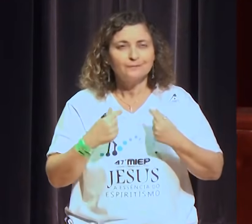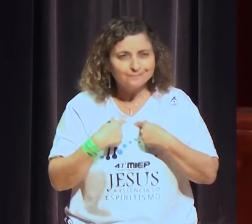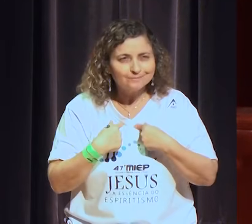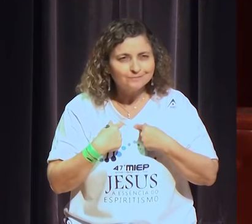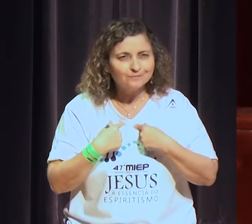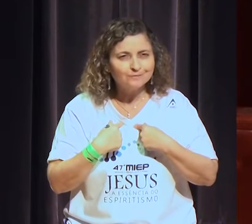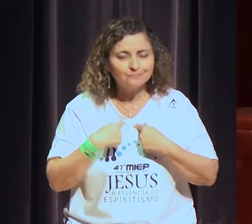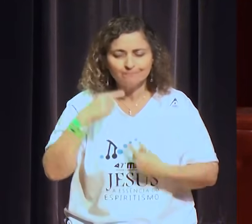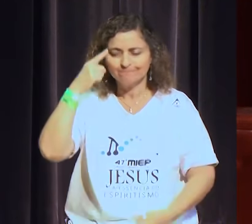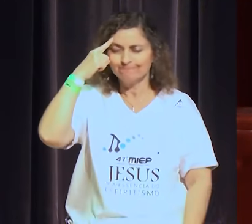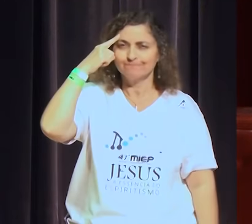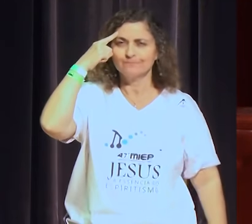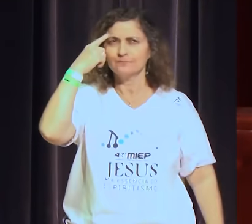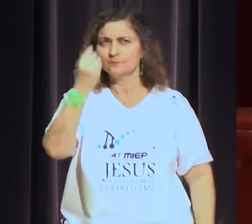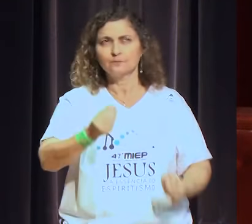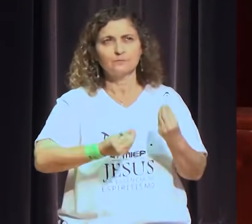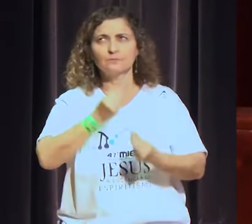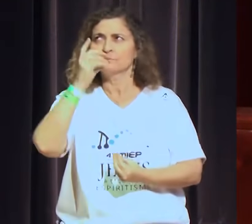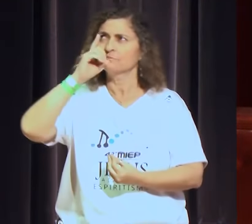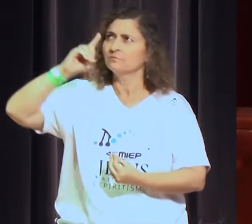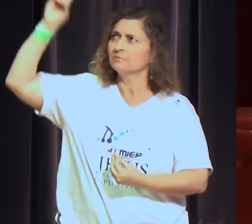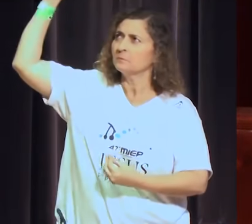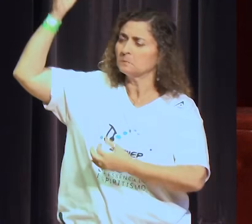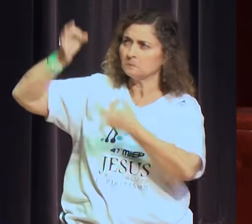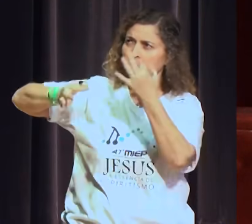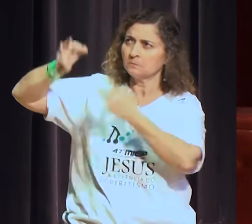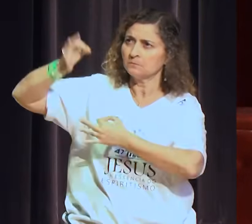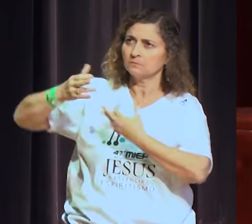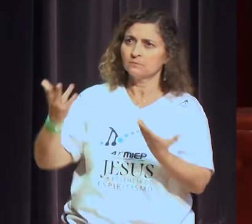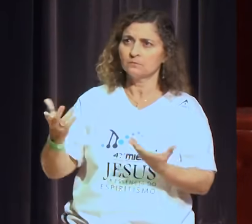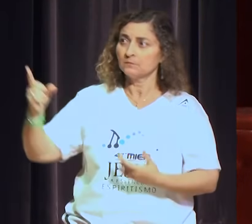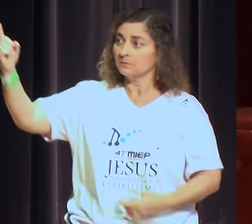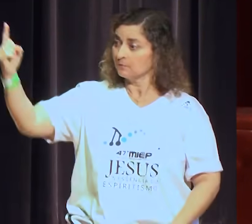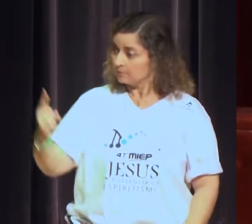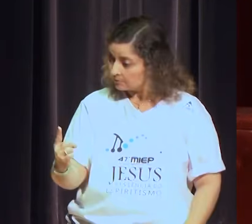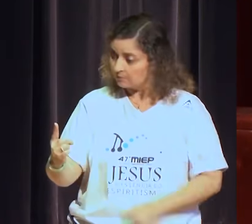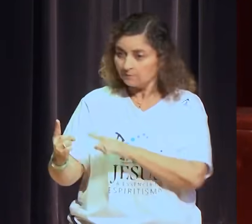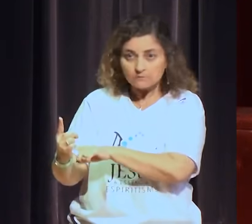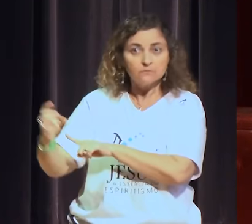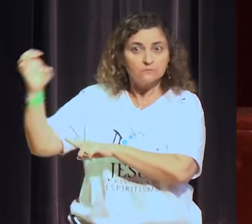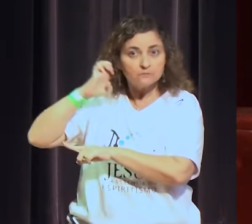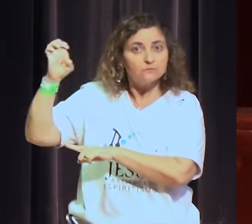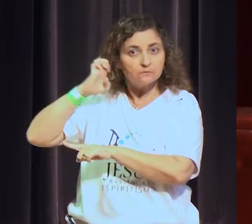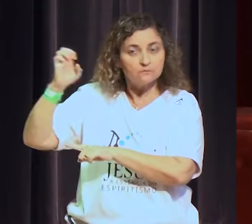oh, meu Deus, nesse dia eu duvidei da justiça divina.